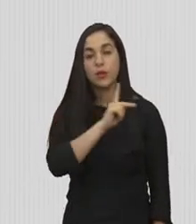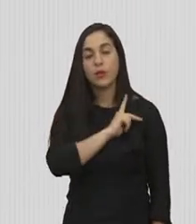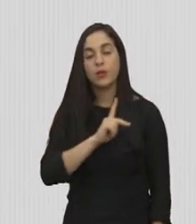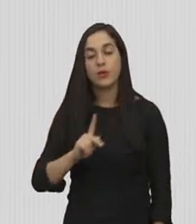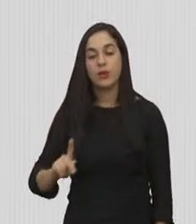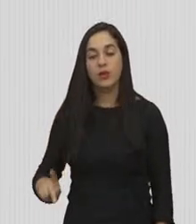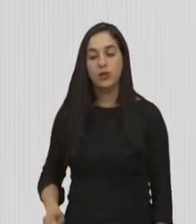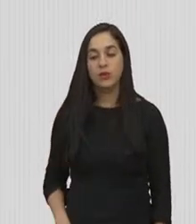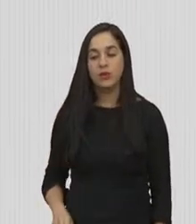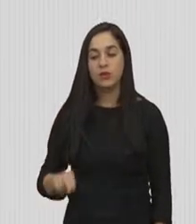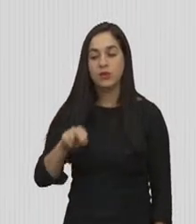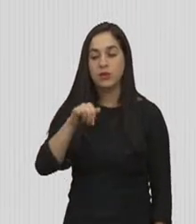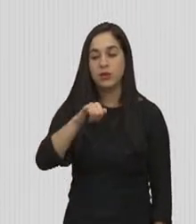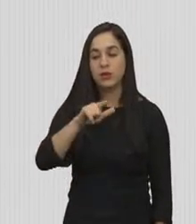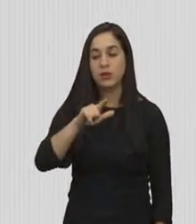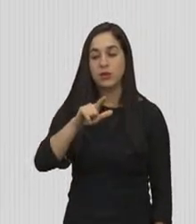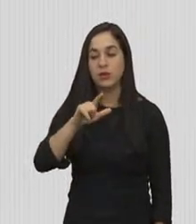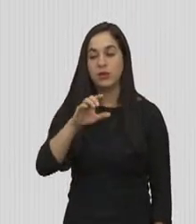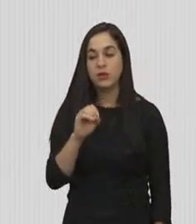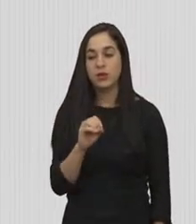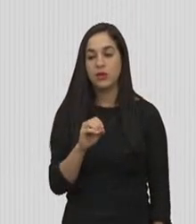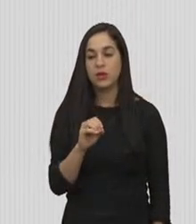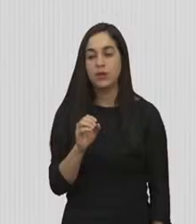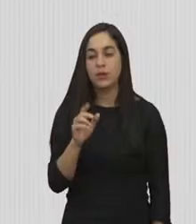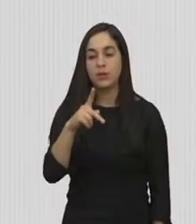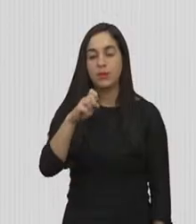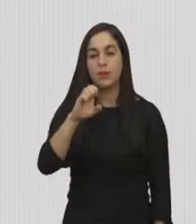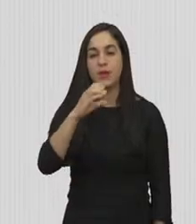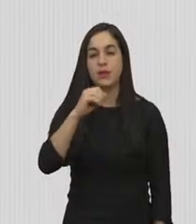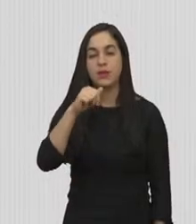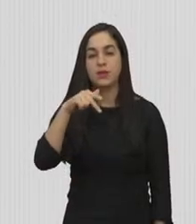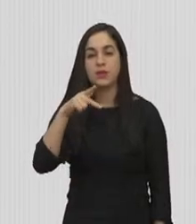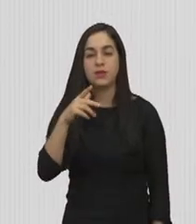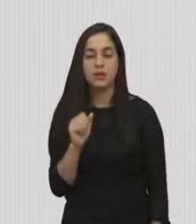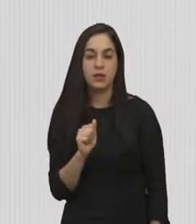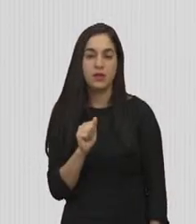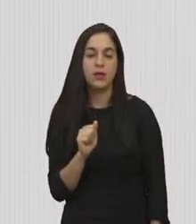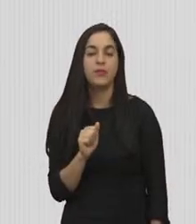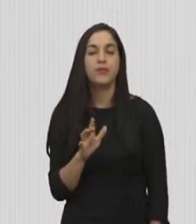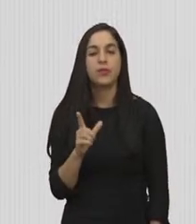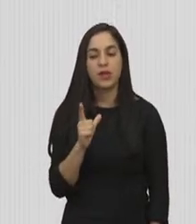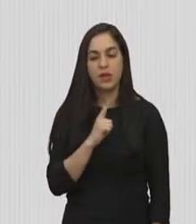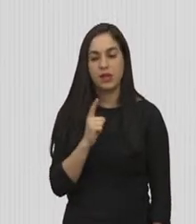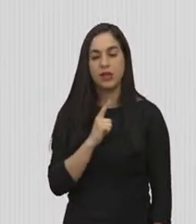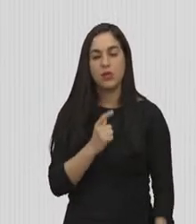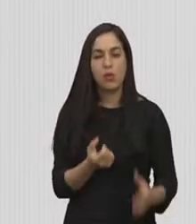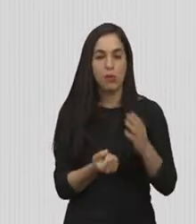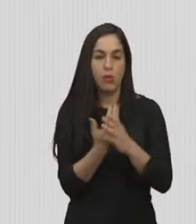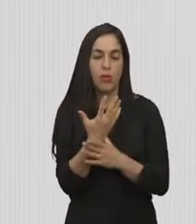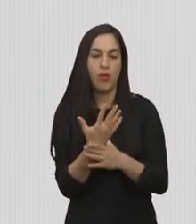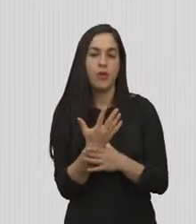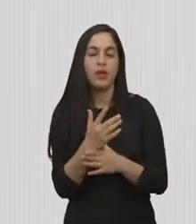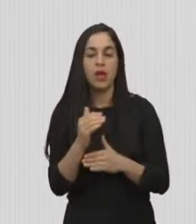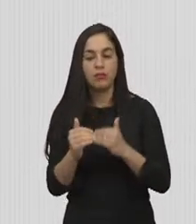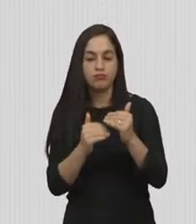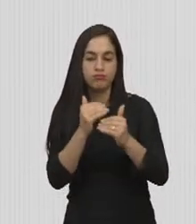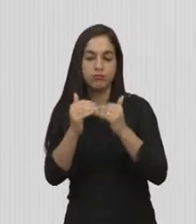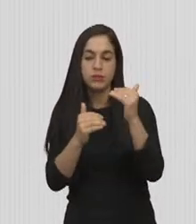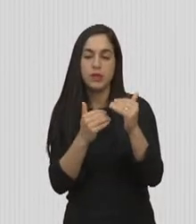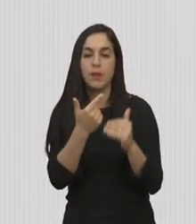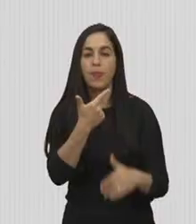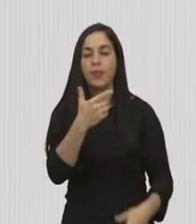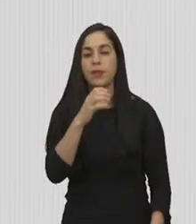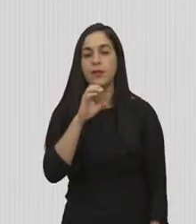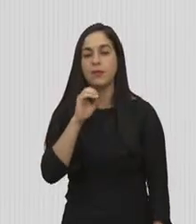Peçanha, virou a Escola Técnica Federal, depois a gente se transformou nos antigos Cefetes, e em 2008,